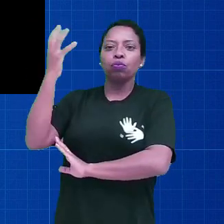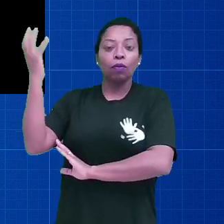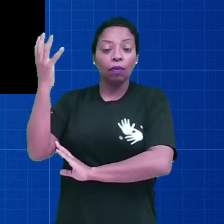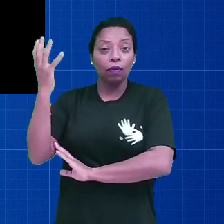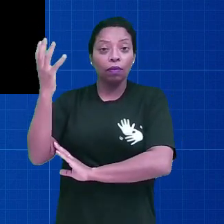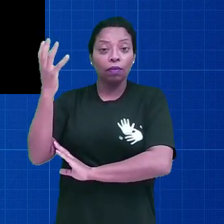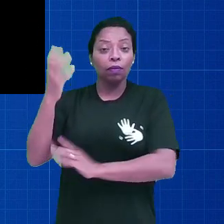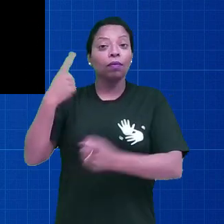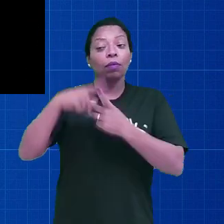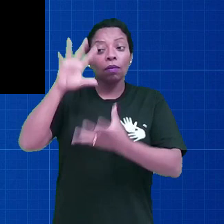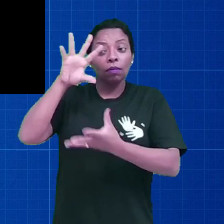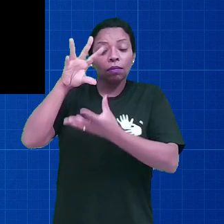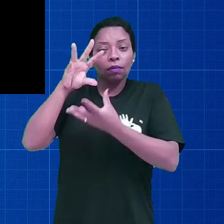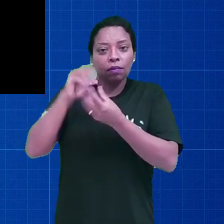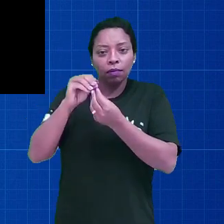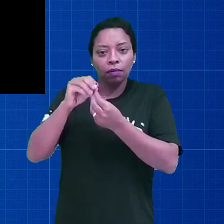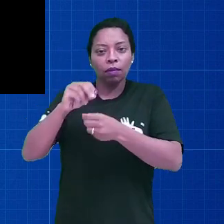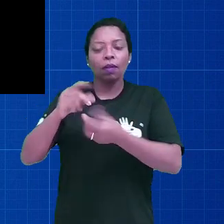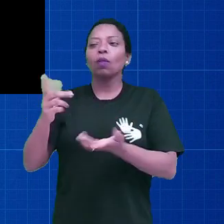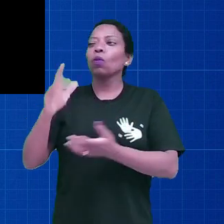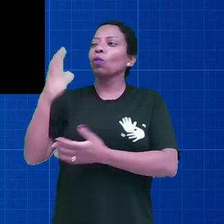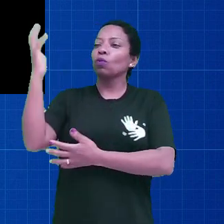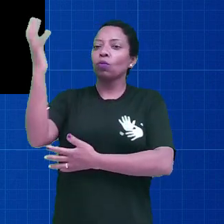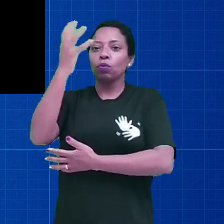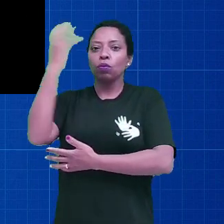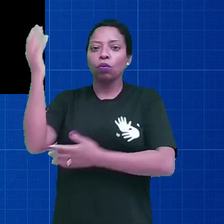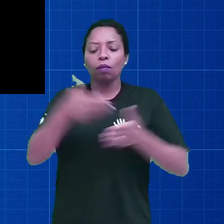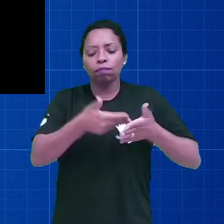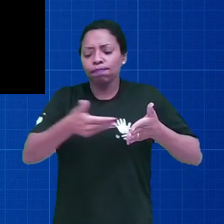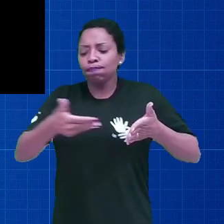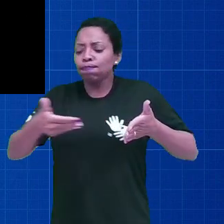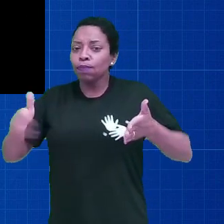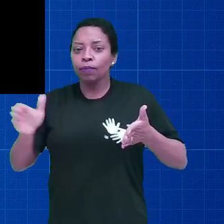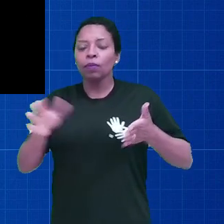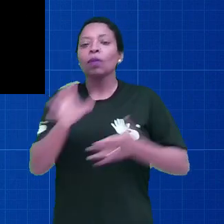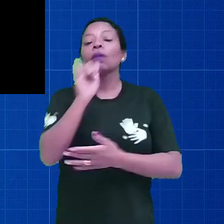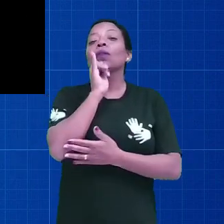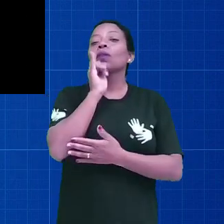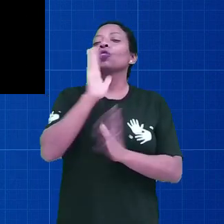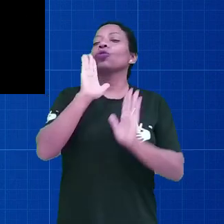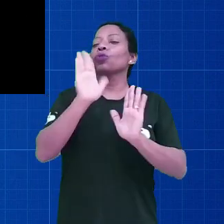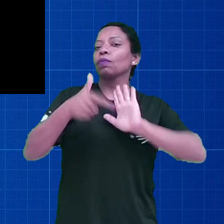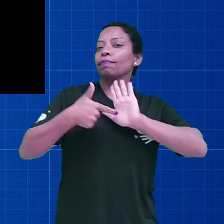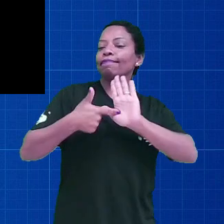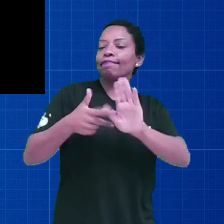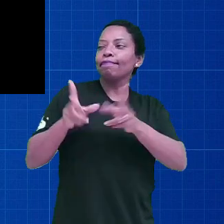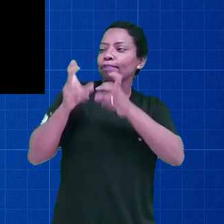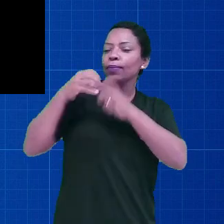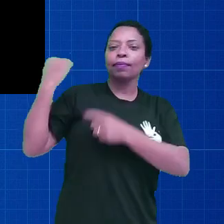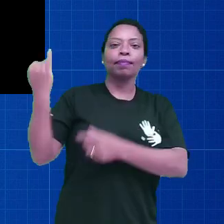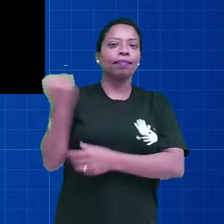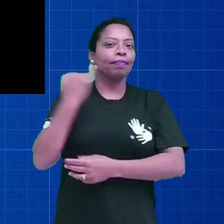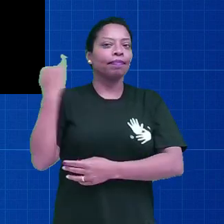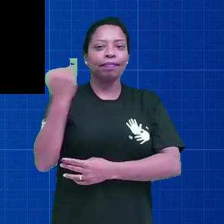do tempo num dado lugar. Durante um extenso período, e aqui já vem uma observação muito